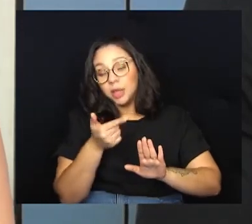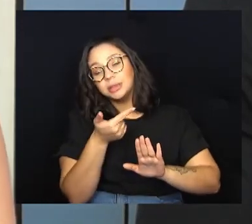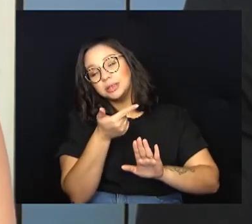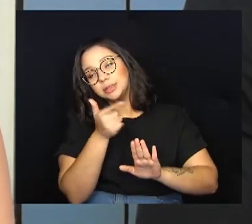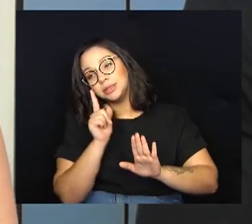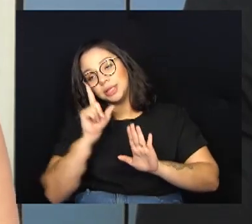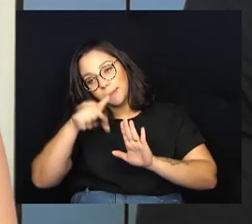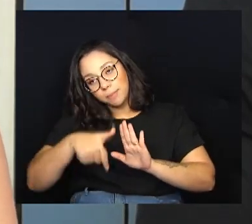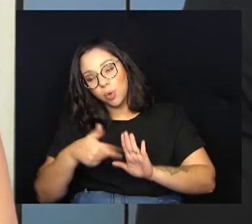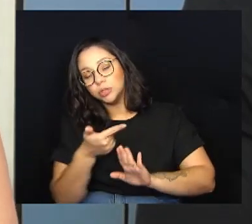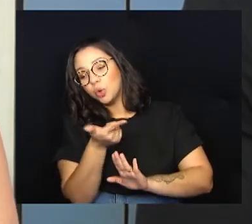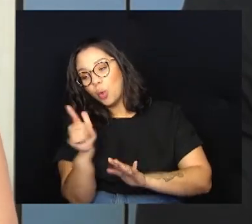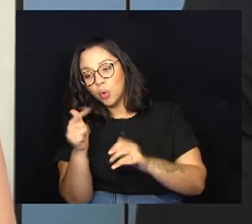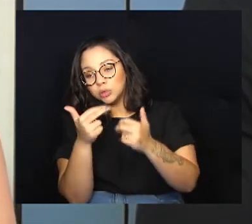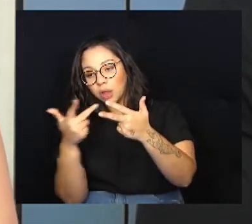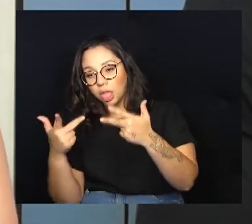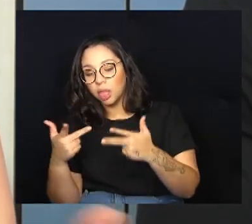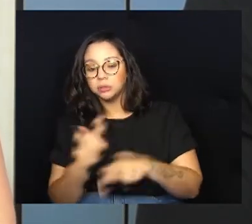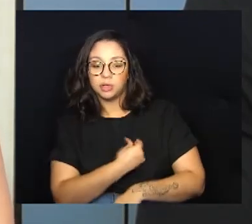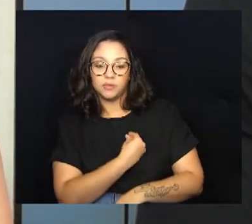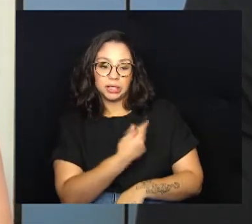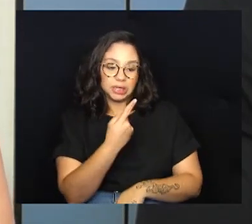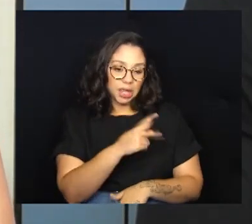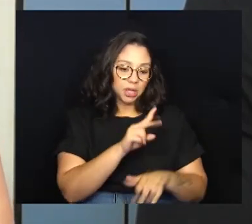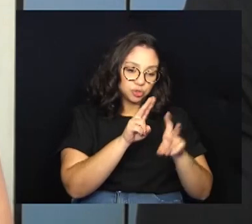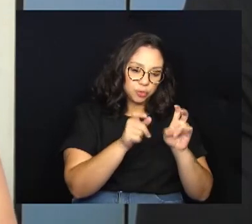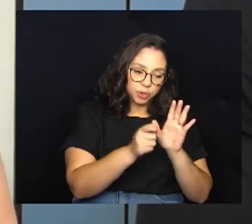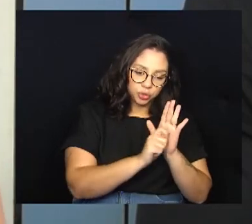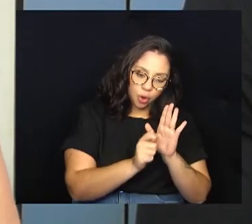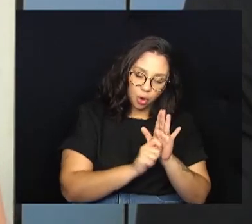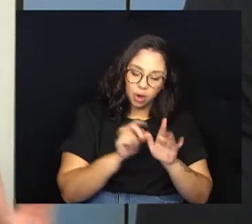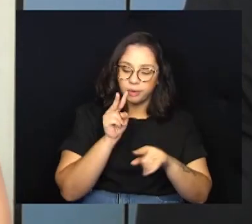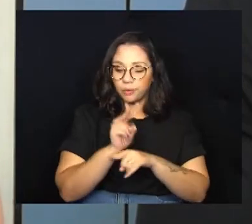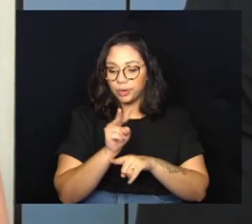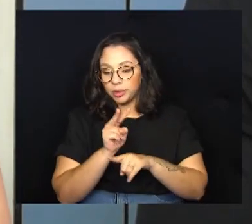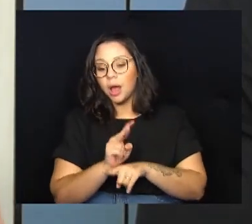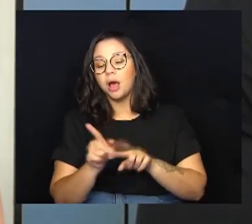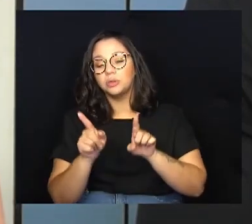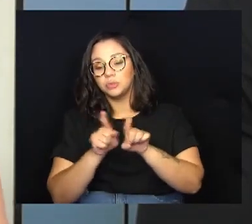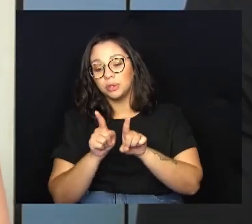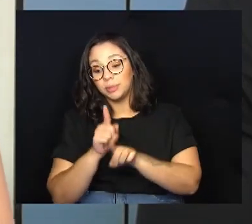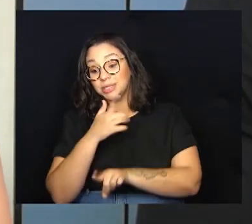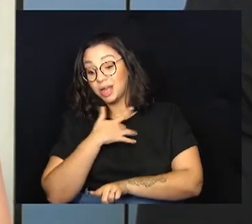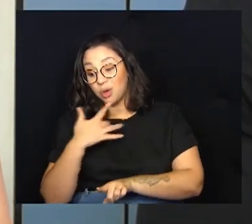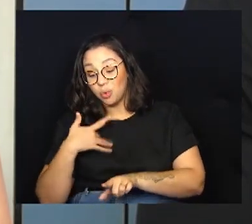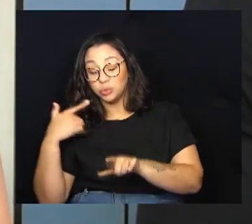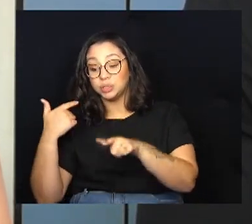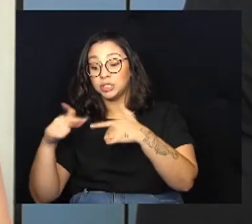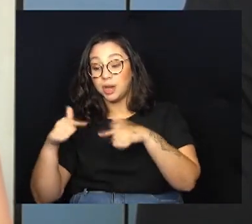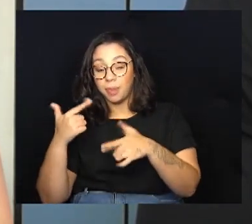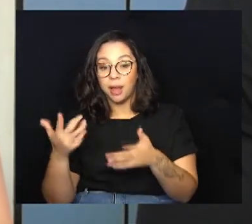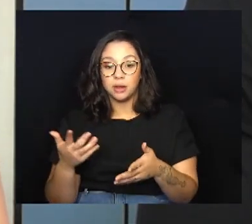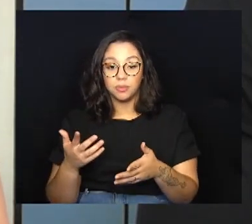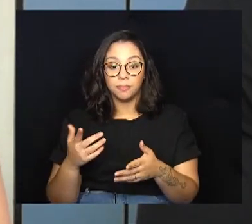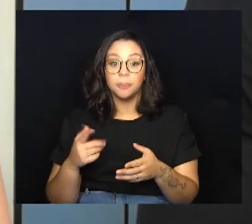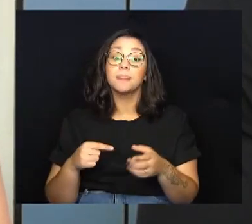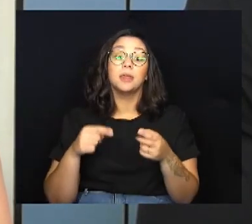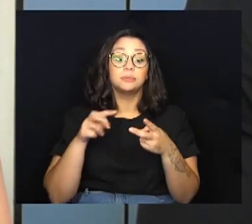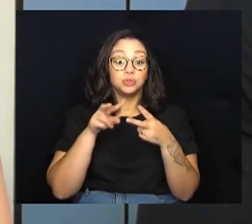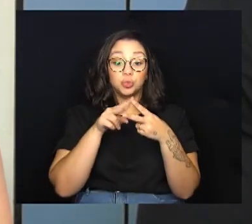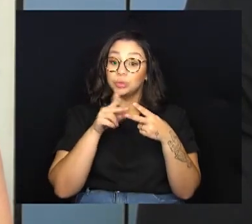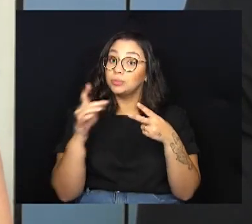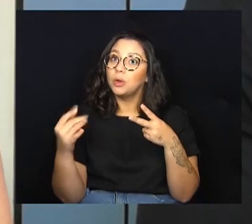esse monitoramento dentro do programa Recomeço, norteando tanto para as boas práticas no que se refere às questões metodológicas dos